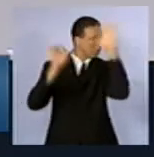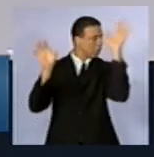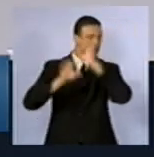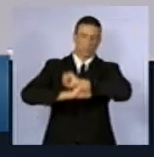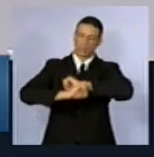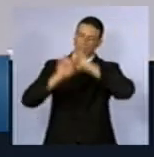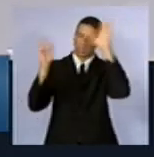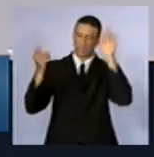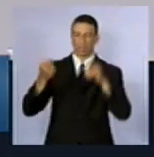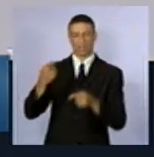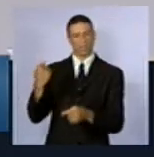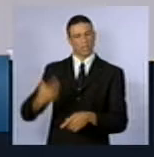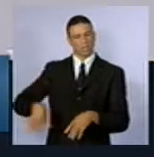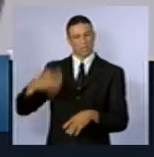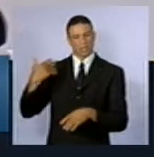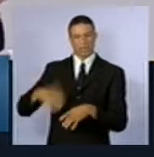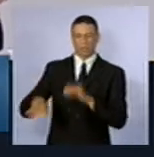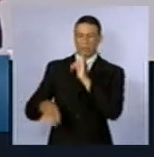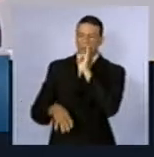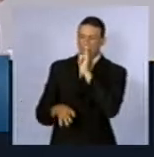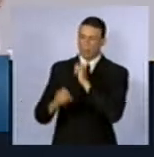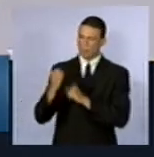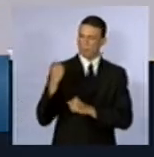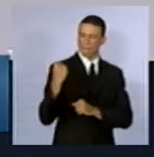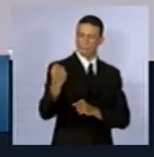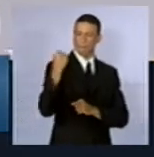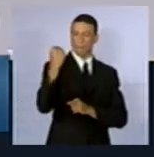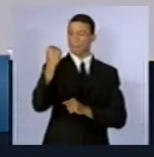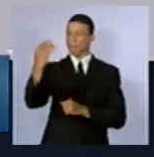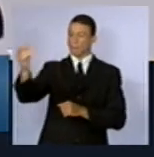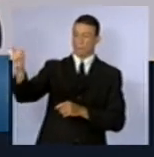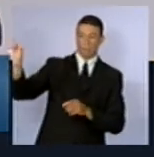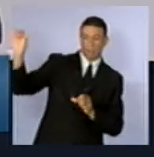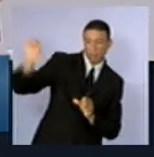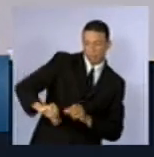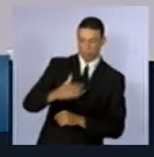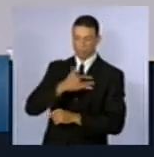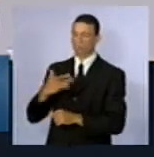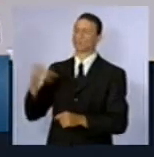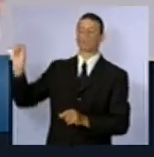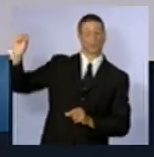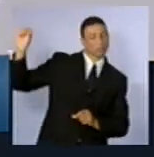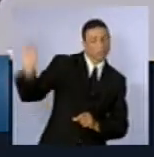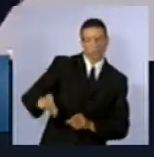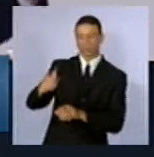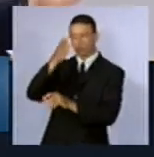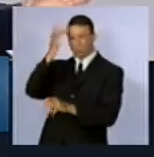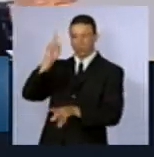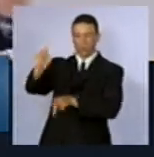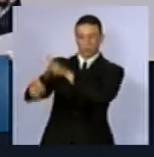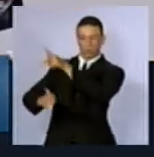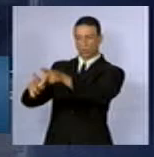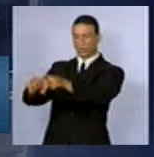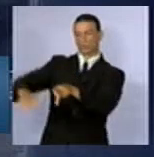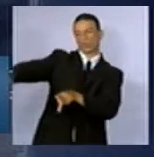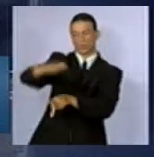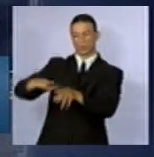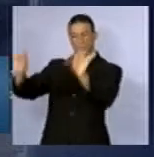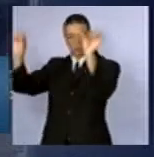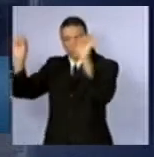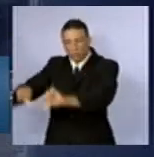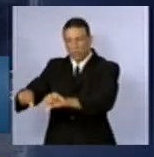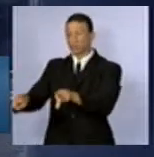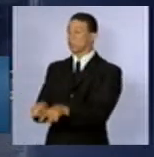a dimensão e da da potencialidade de danos à saúde à população enfim também volto a dizer o